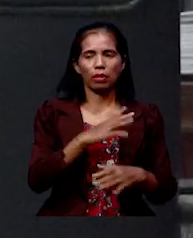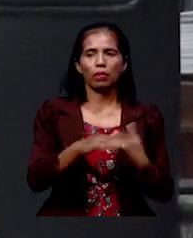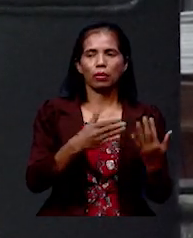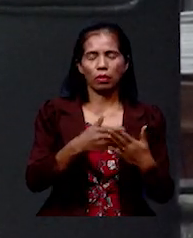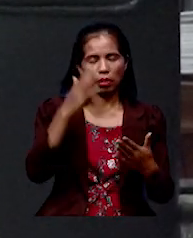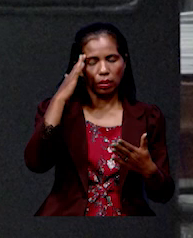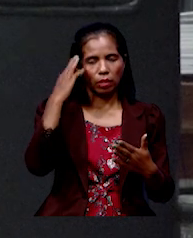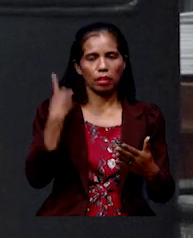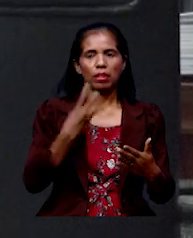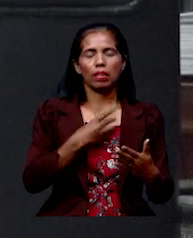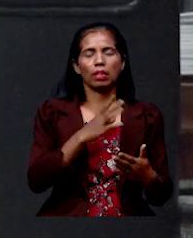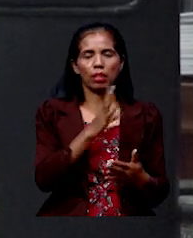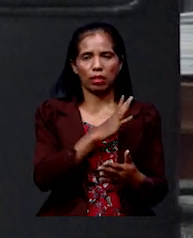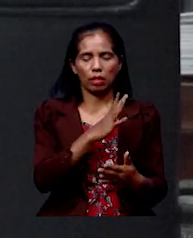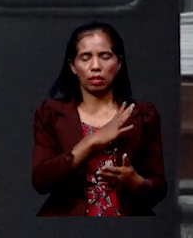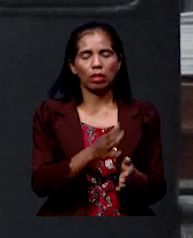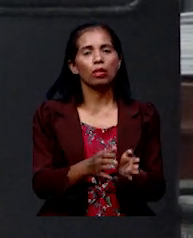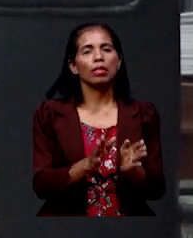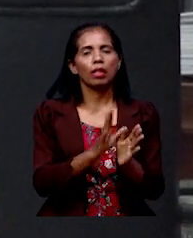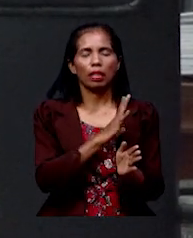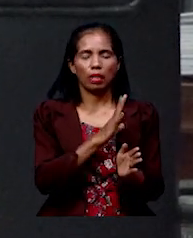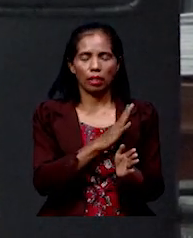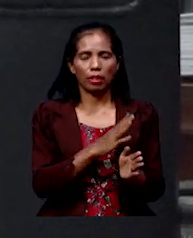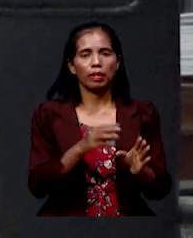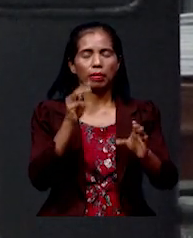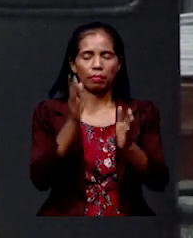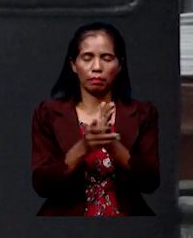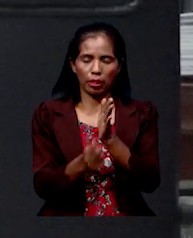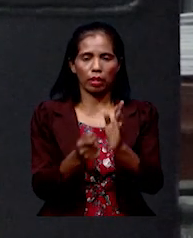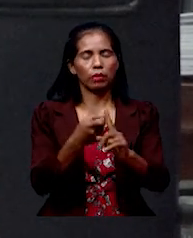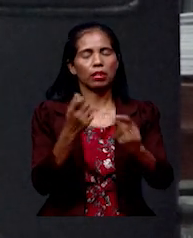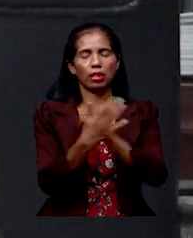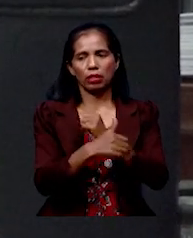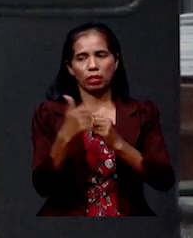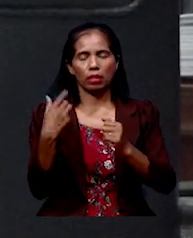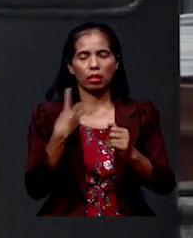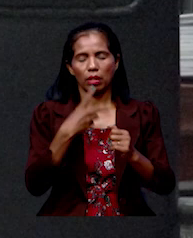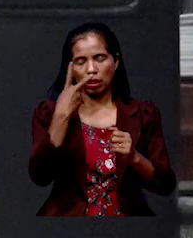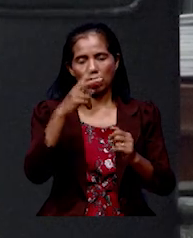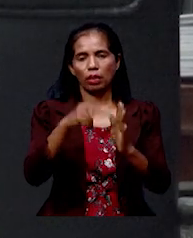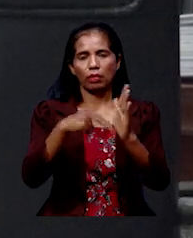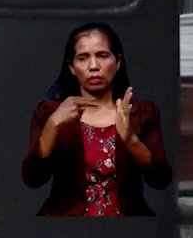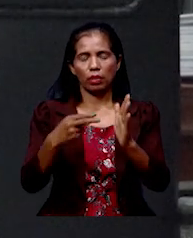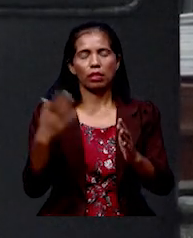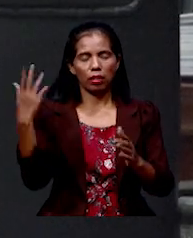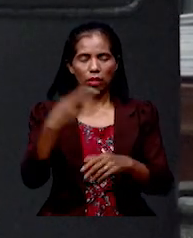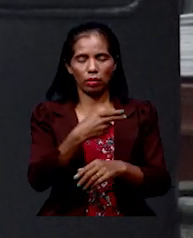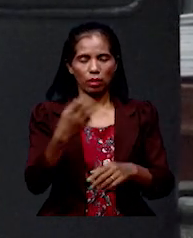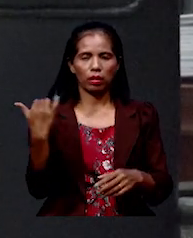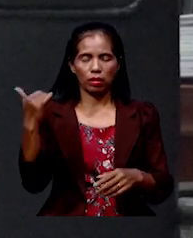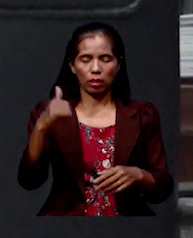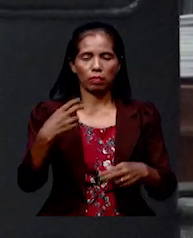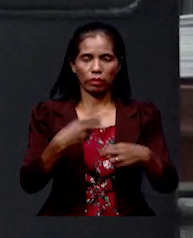também depende da mina para importação, maka se está a notícia ser na Indonésia, assim como se irá arrascar de ter a